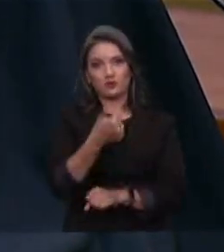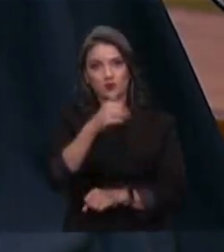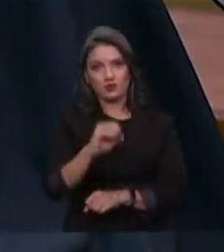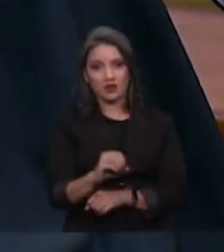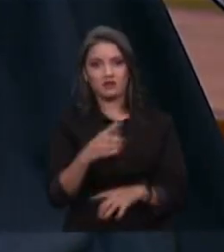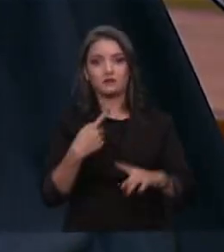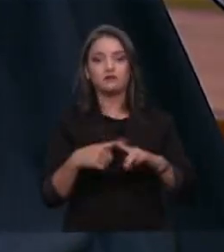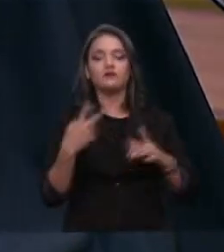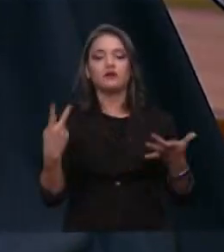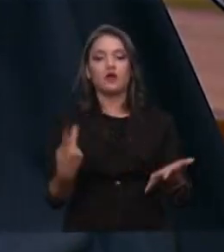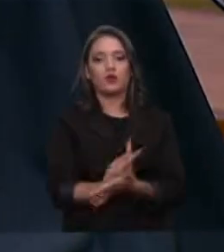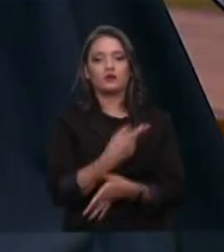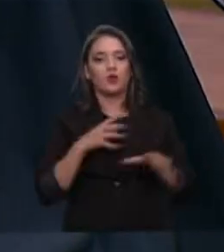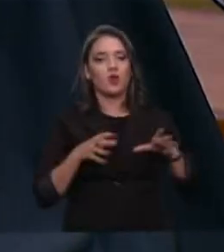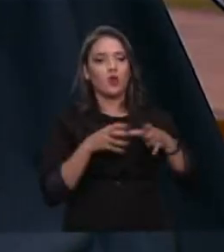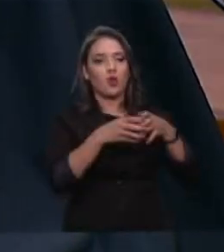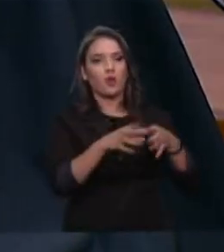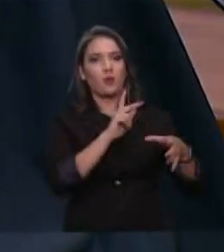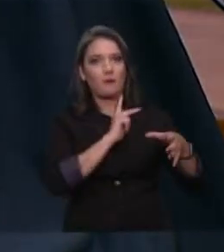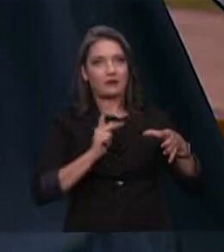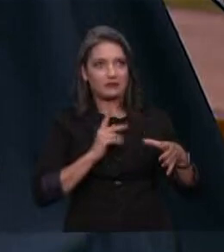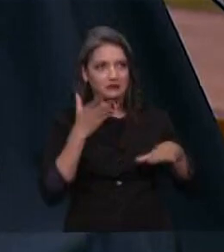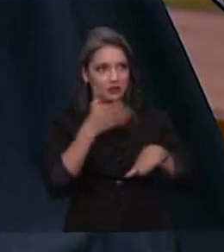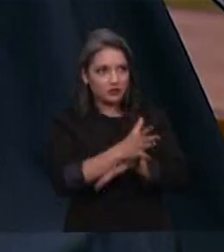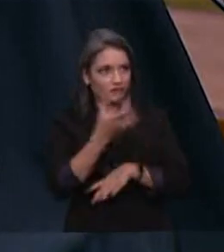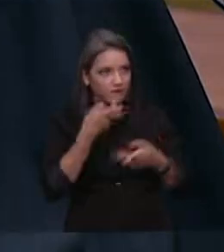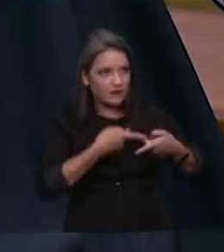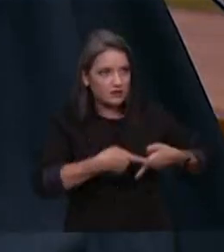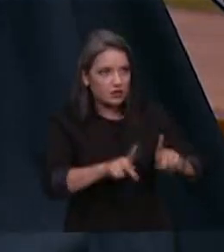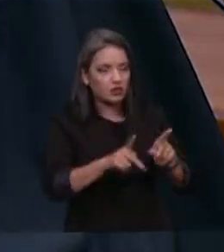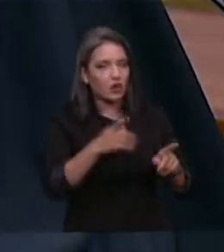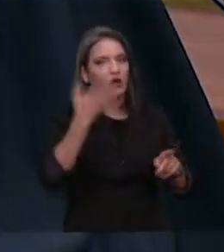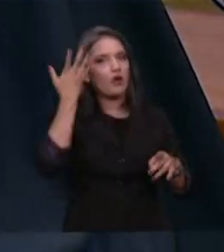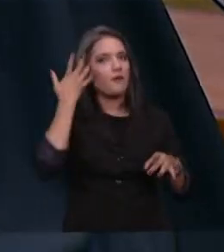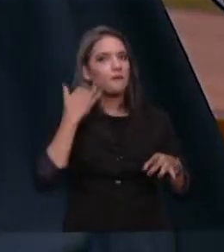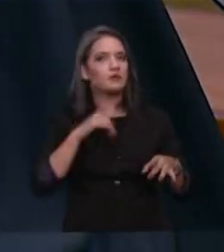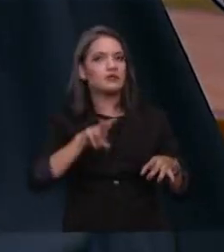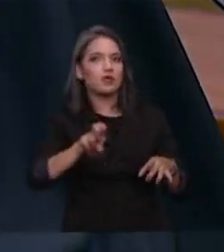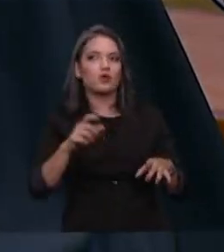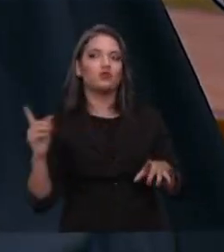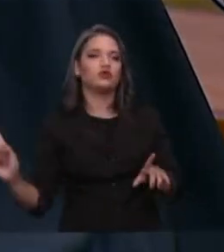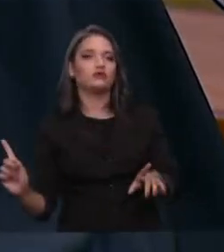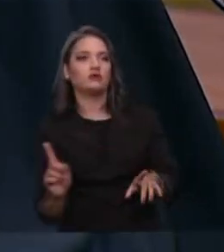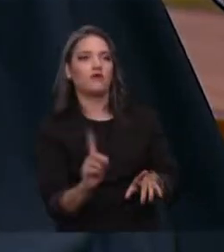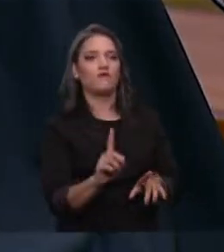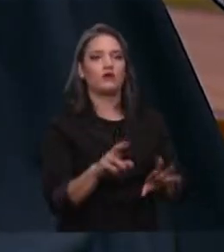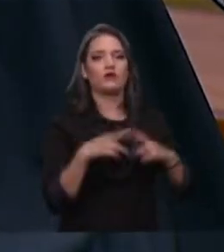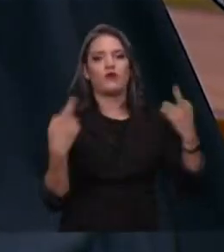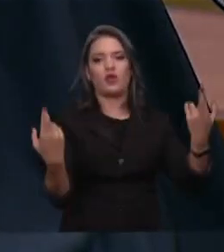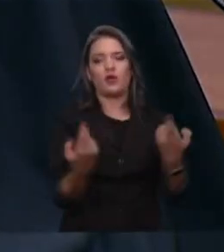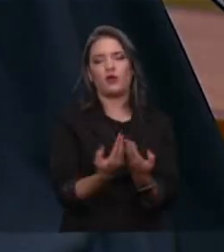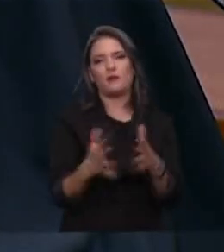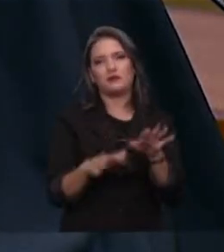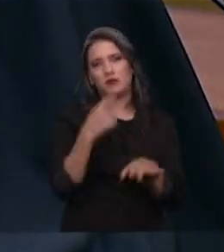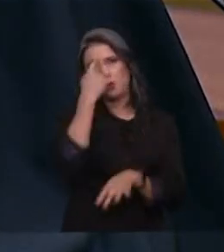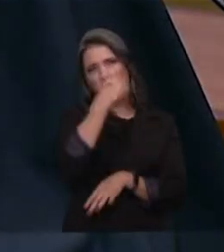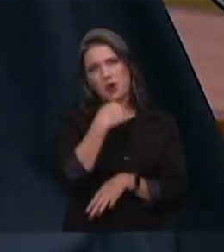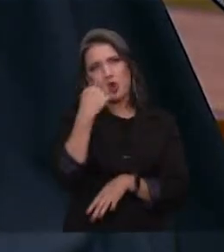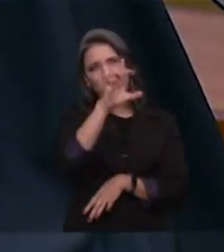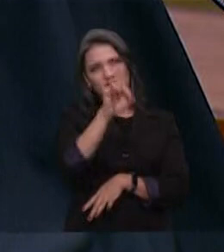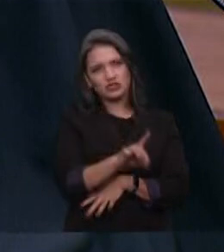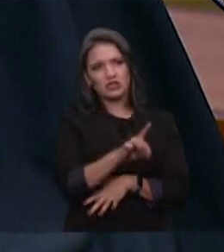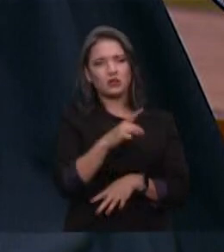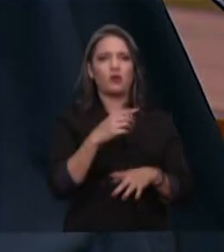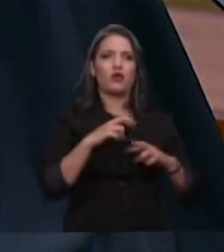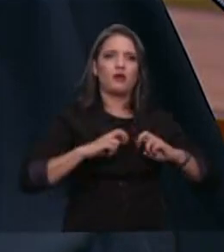5 dias após a visita da comitiva presidencial à região devastada. Em reunião conjunta de pouco mais de uma hora com toda a diretoria da empresa, o